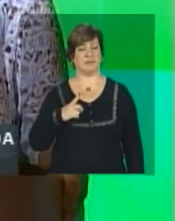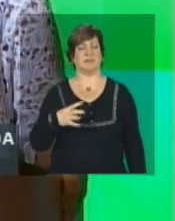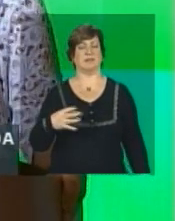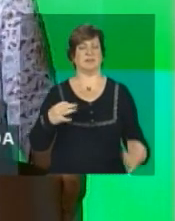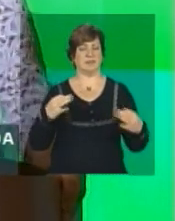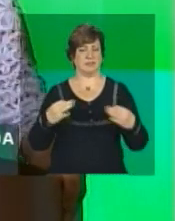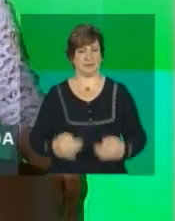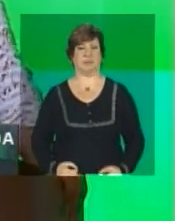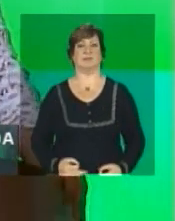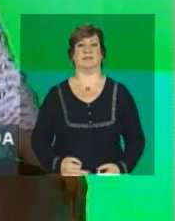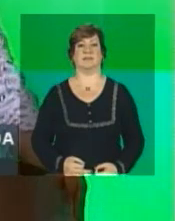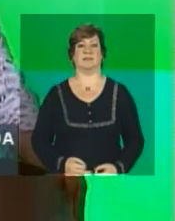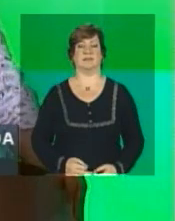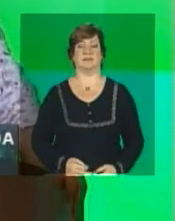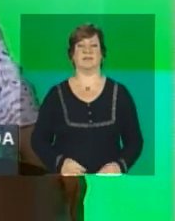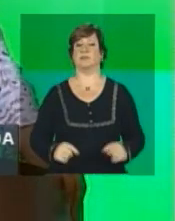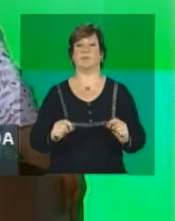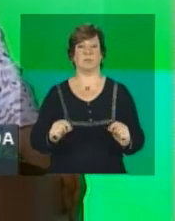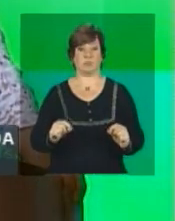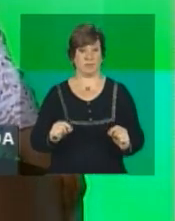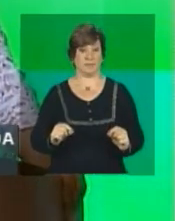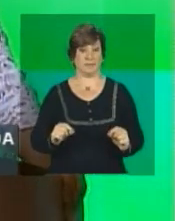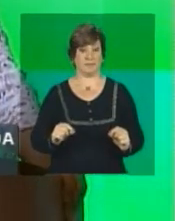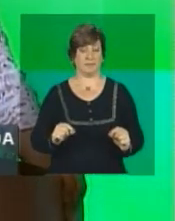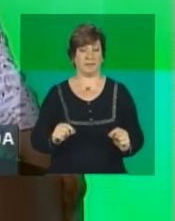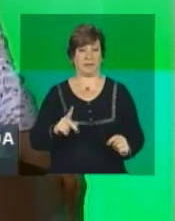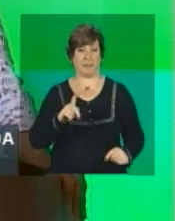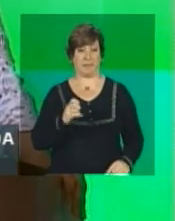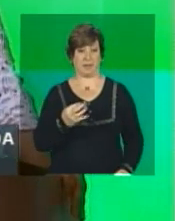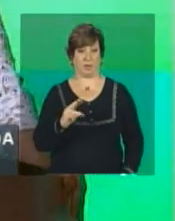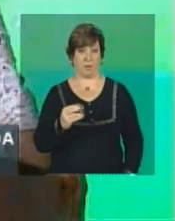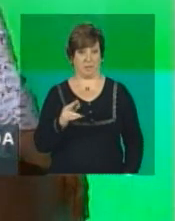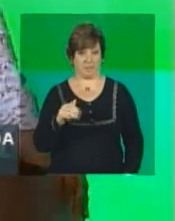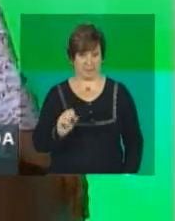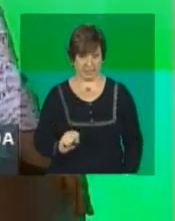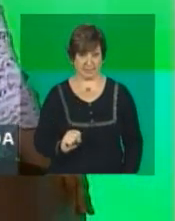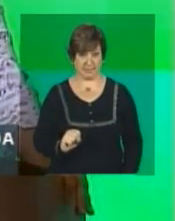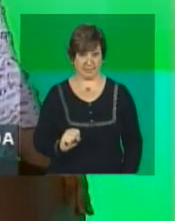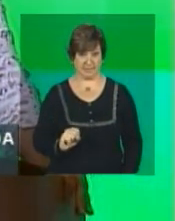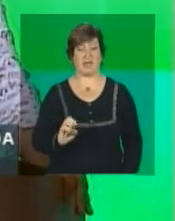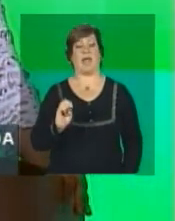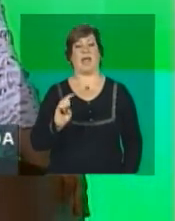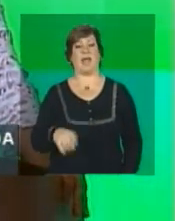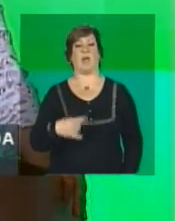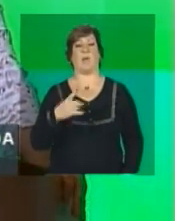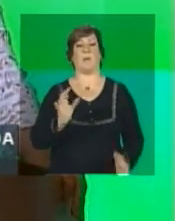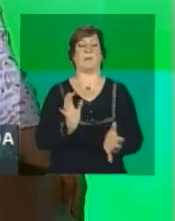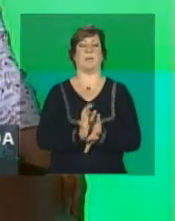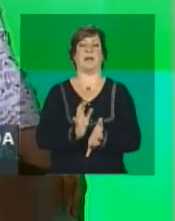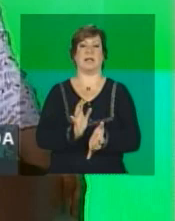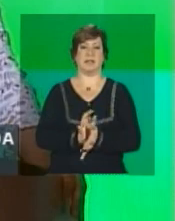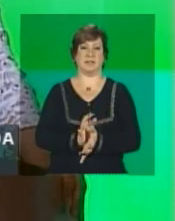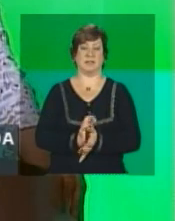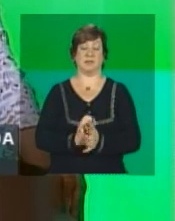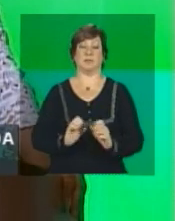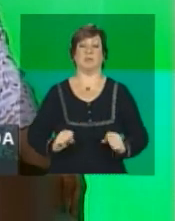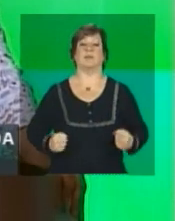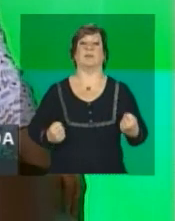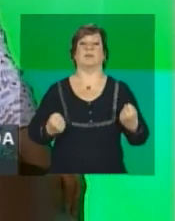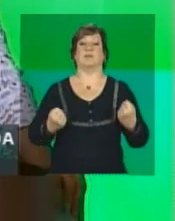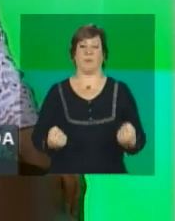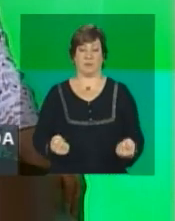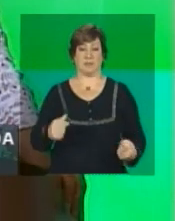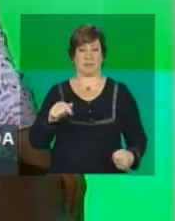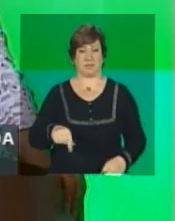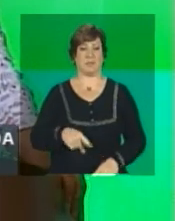certeza de que a Petrobras é uma parte do esforço